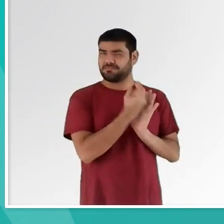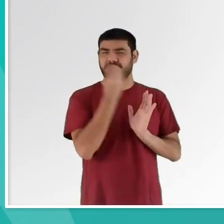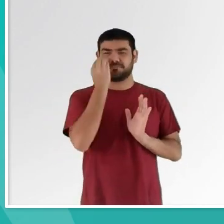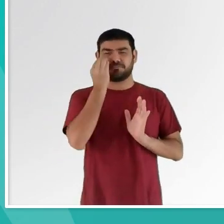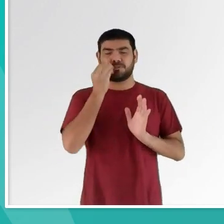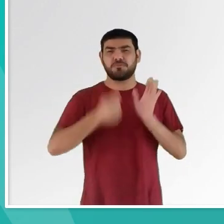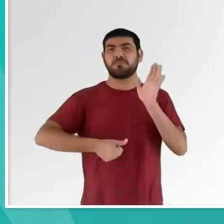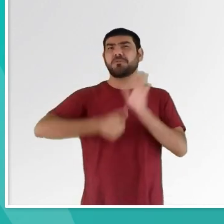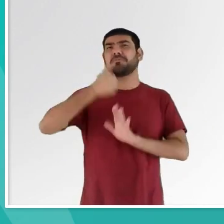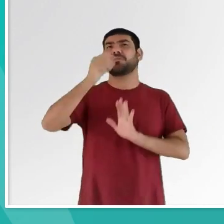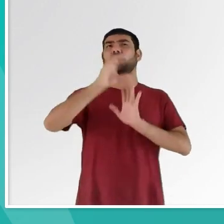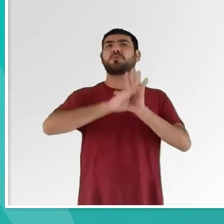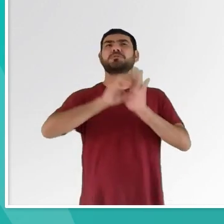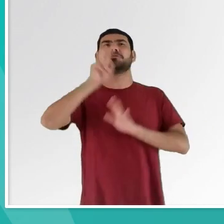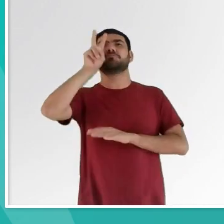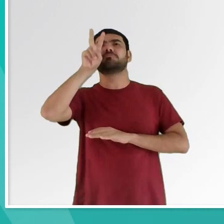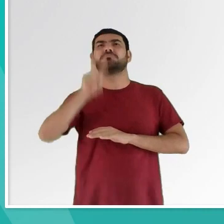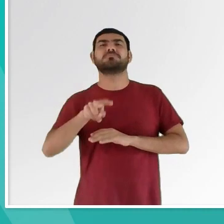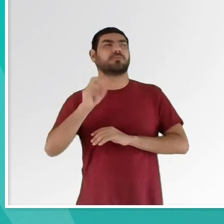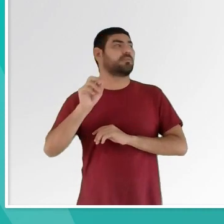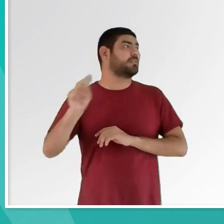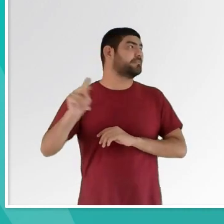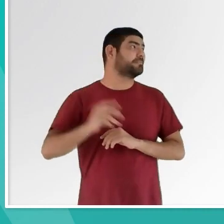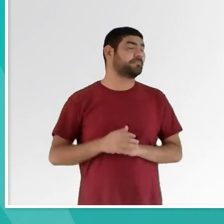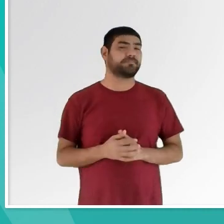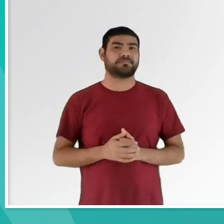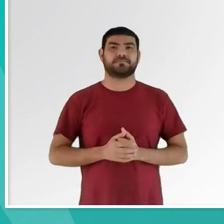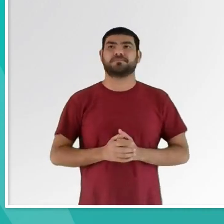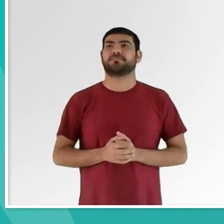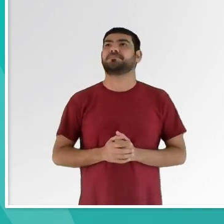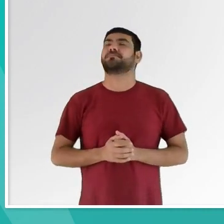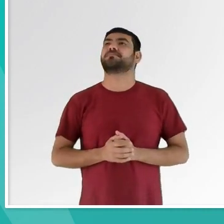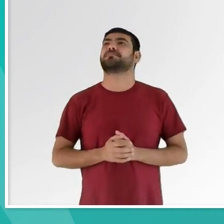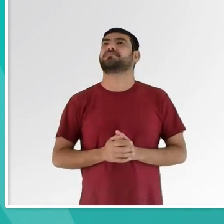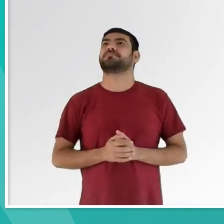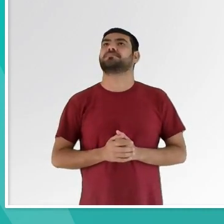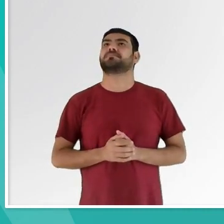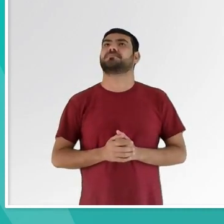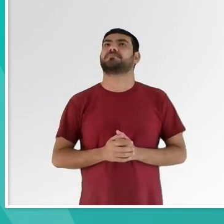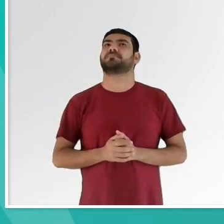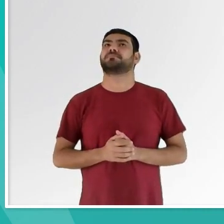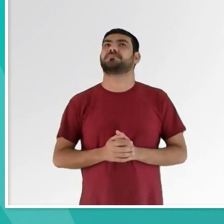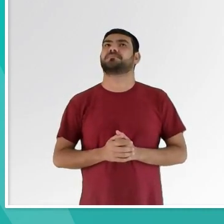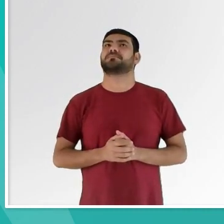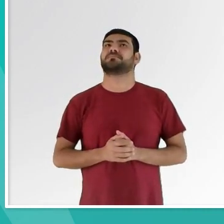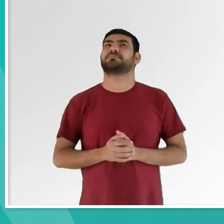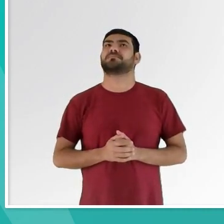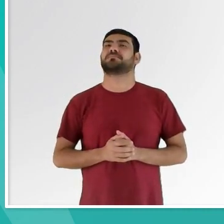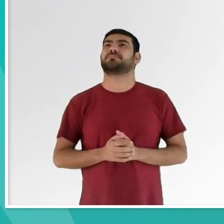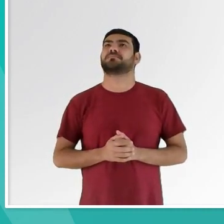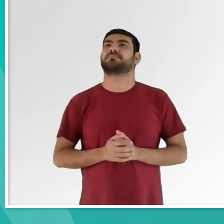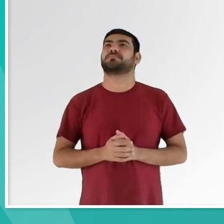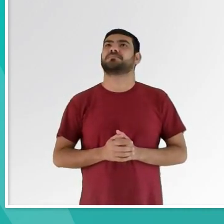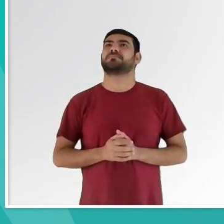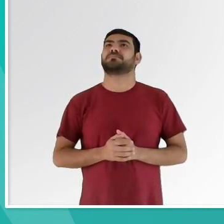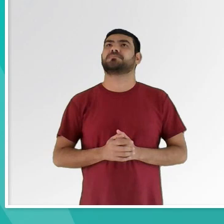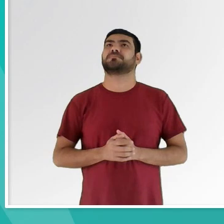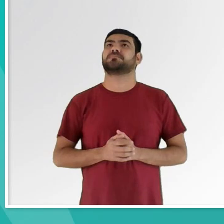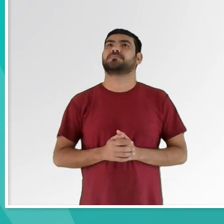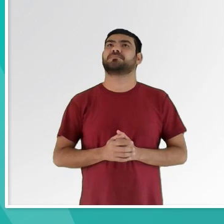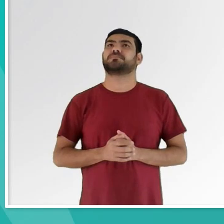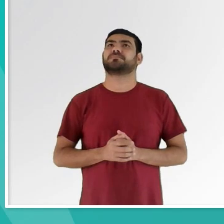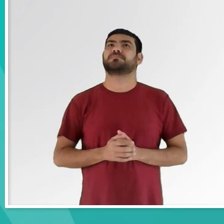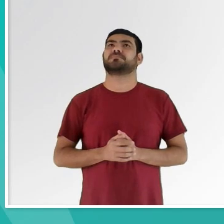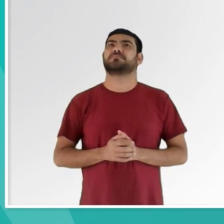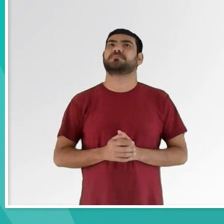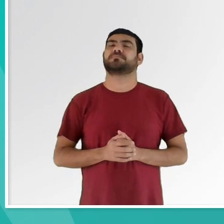sobre desenho, ok? Vamos lá? Então, o desenho é a arte de representar ou criar